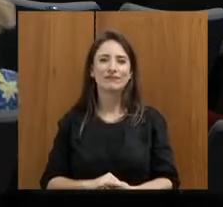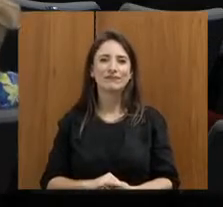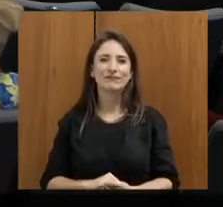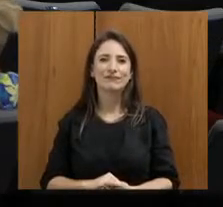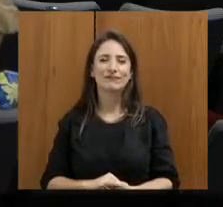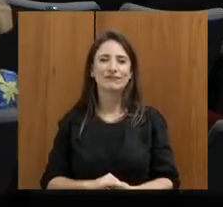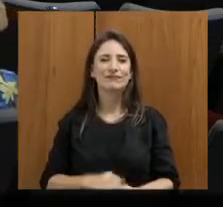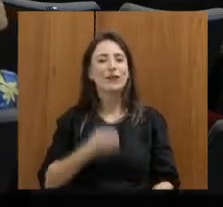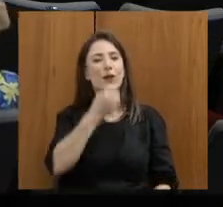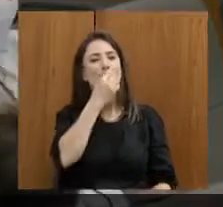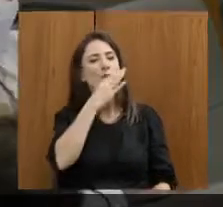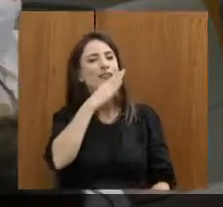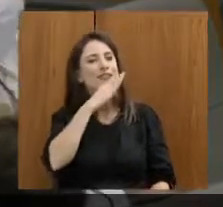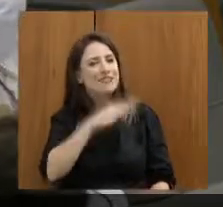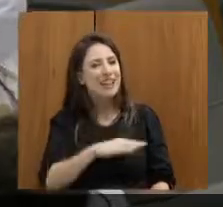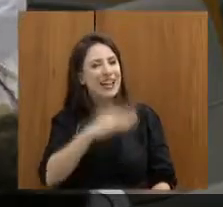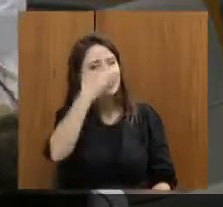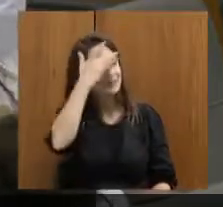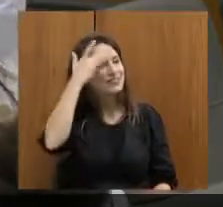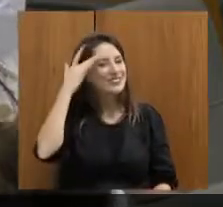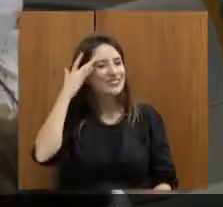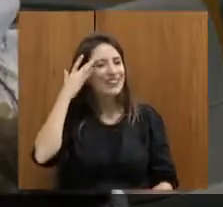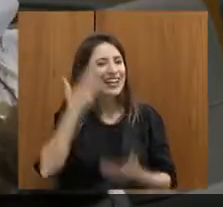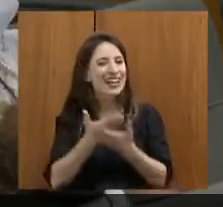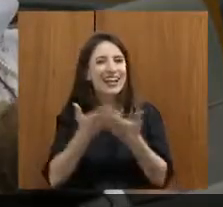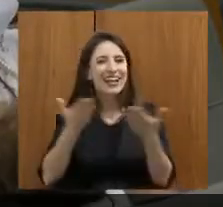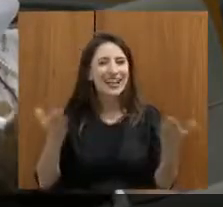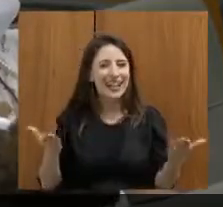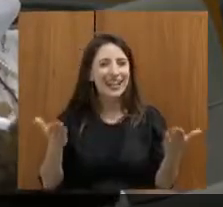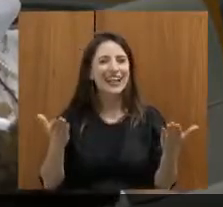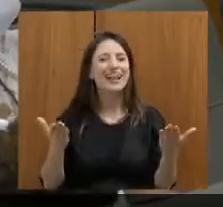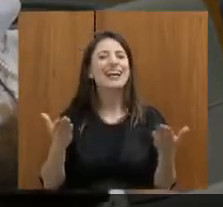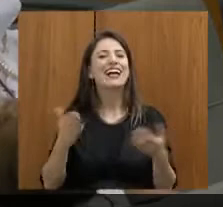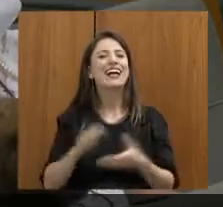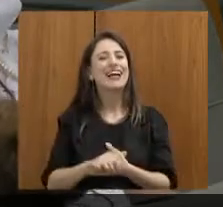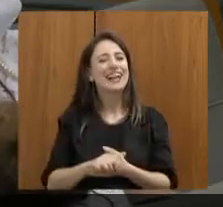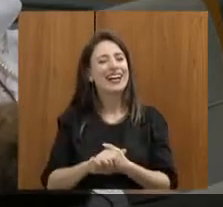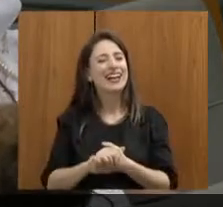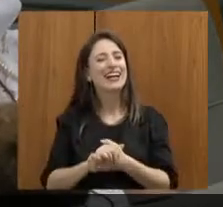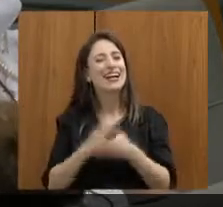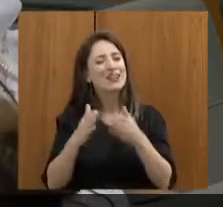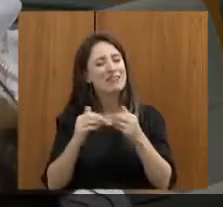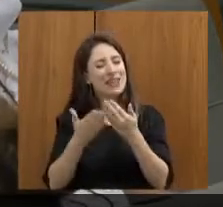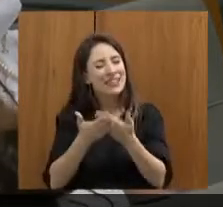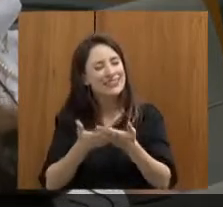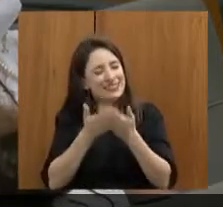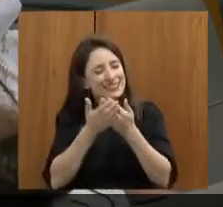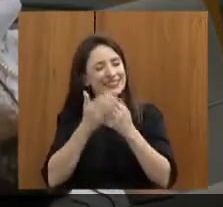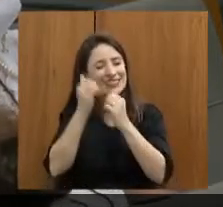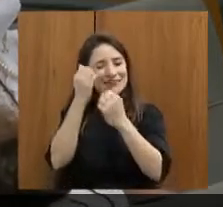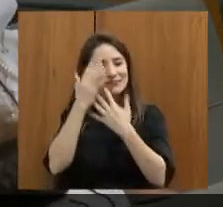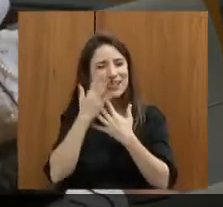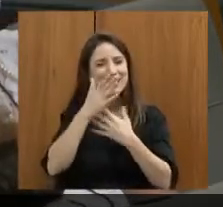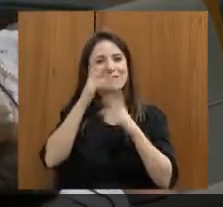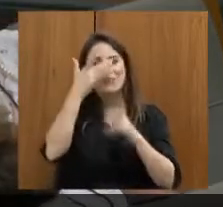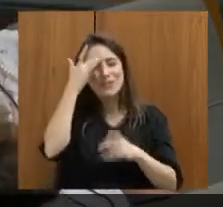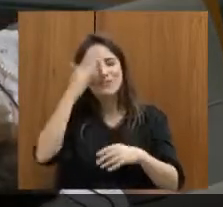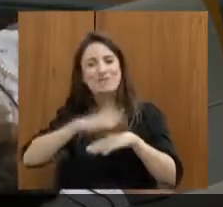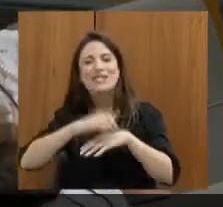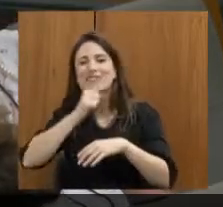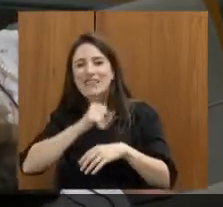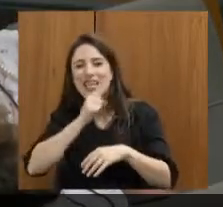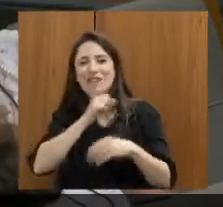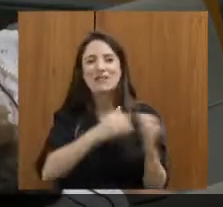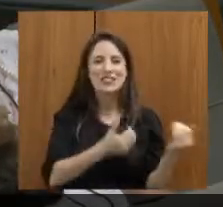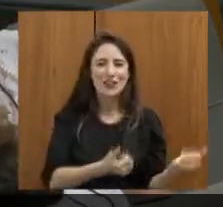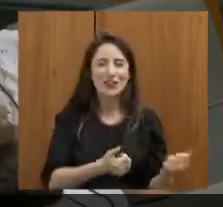Boa tarde pessoal a benção meus mais velhos a benção meus mais novos meus iguais Hoje eu tô